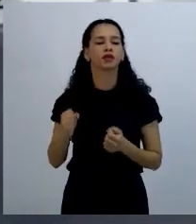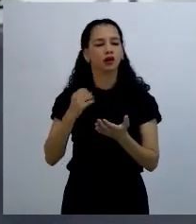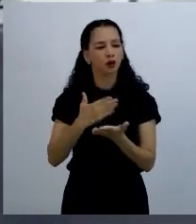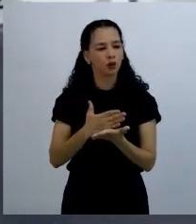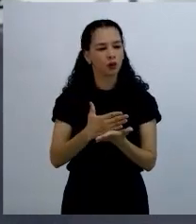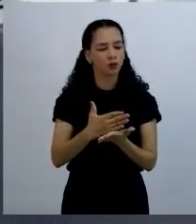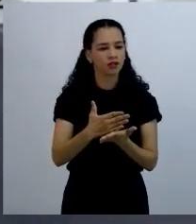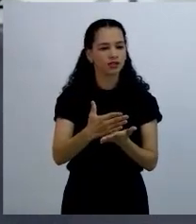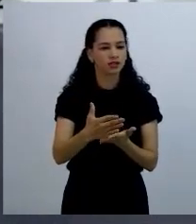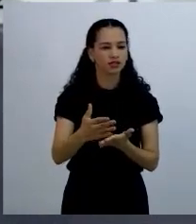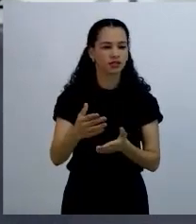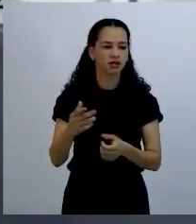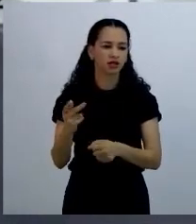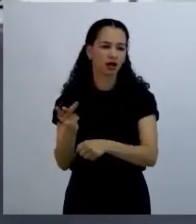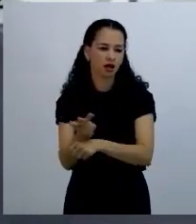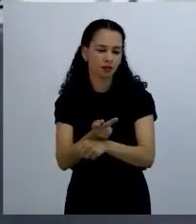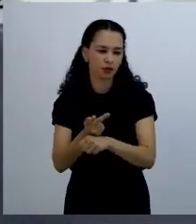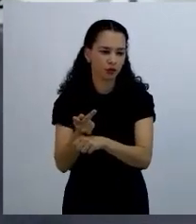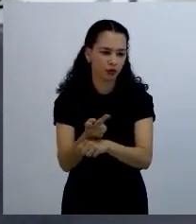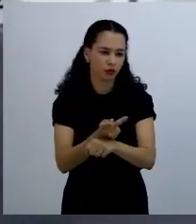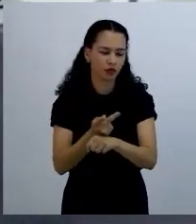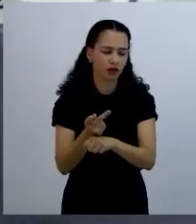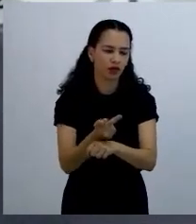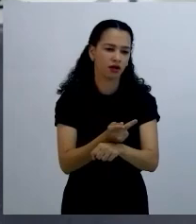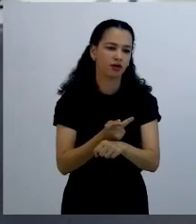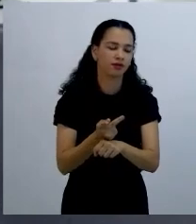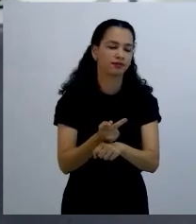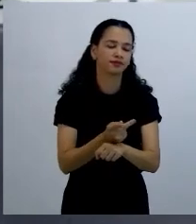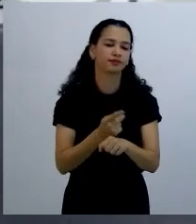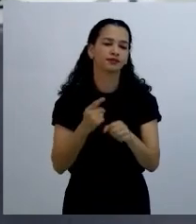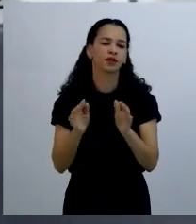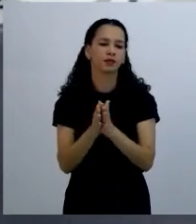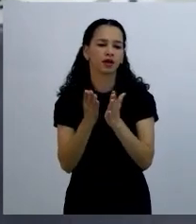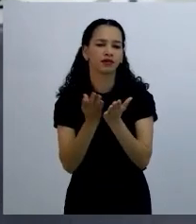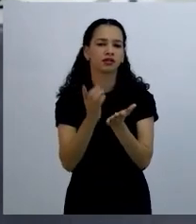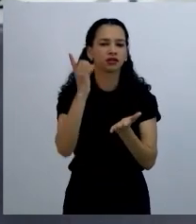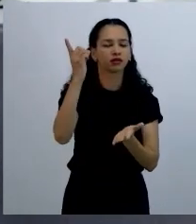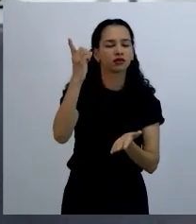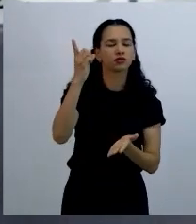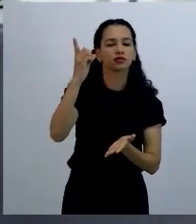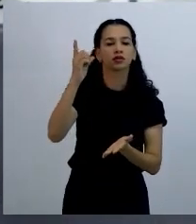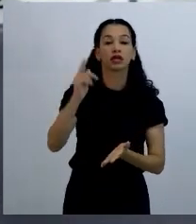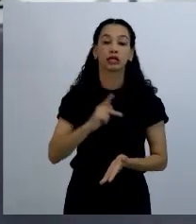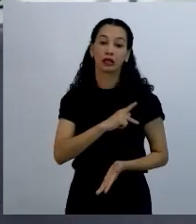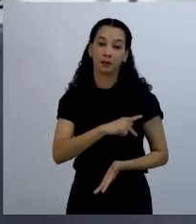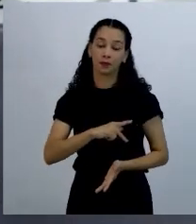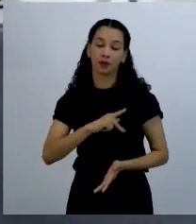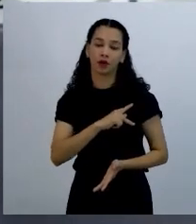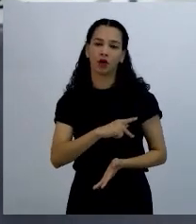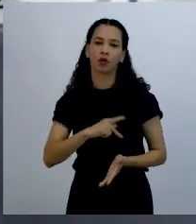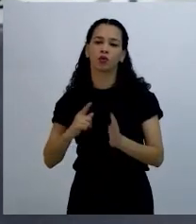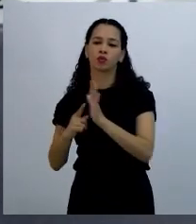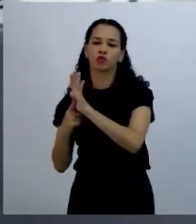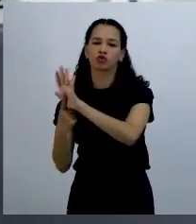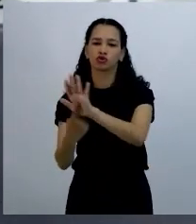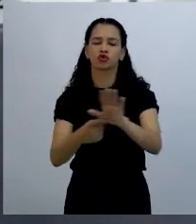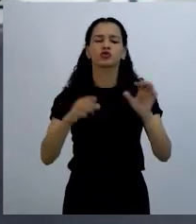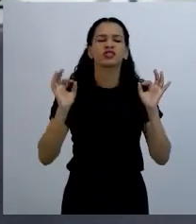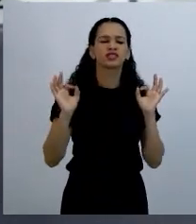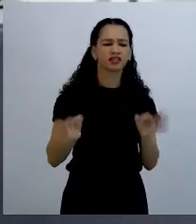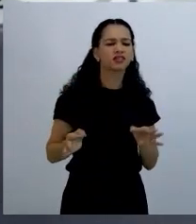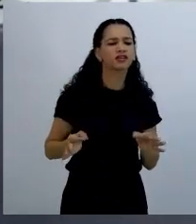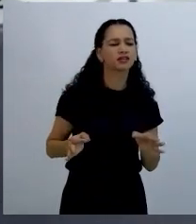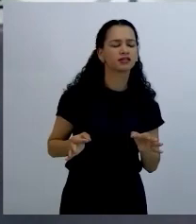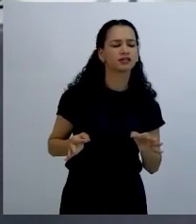manifestou semelhante certeza e notem o texto bíblico vai nos dizer estou